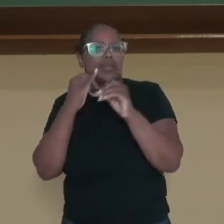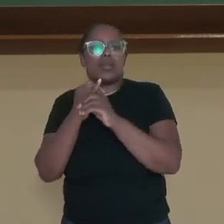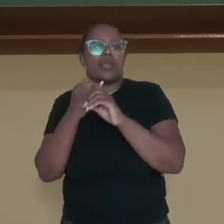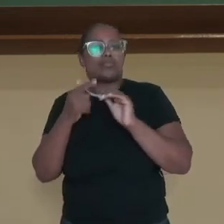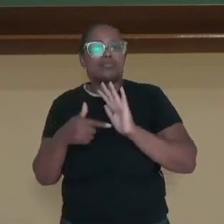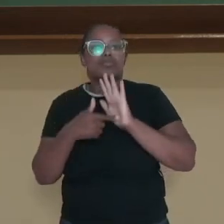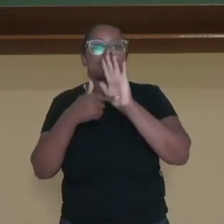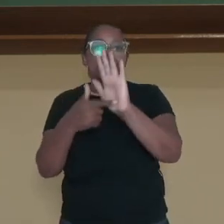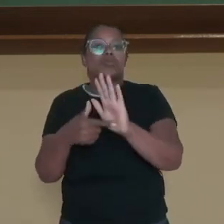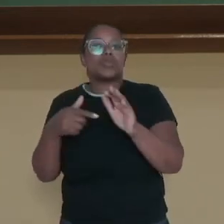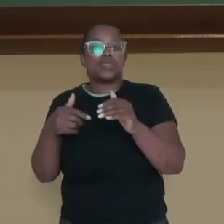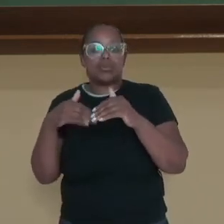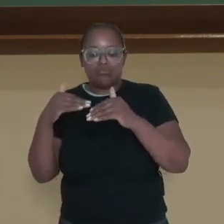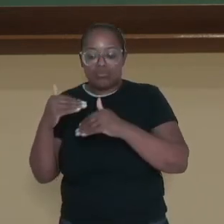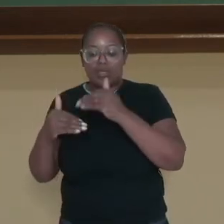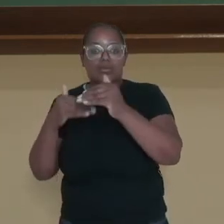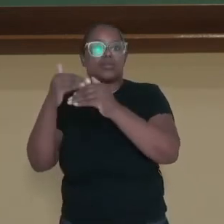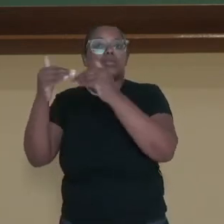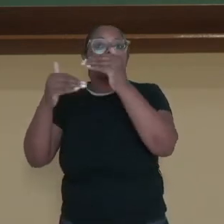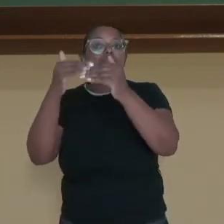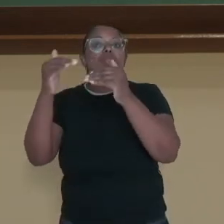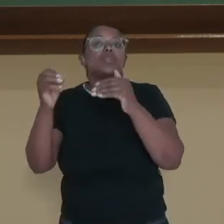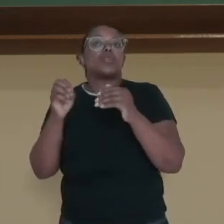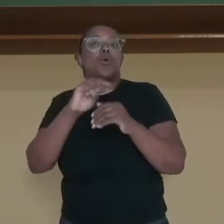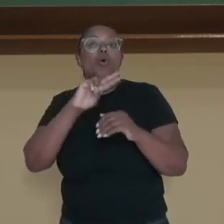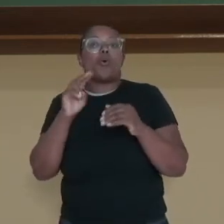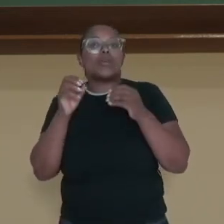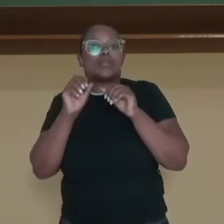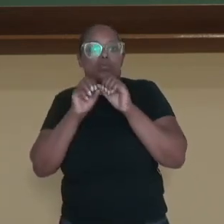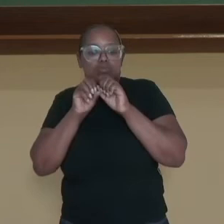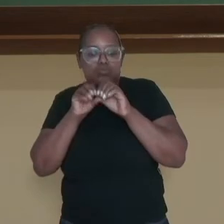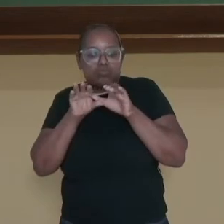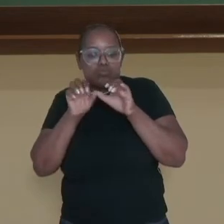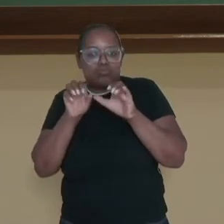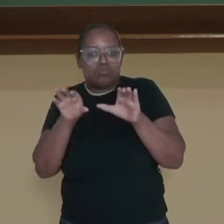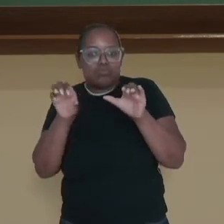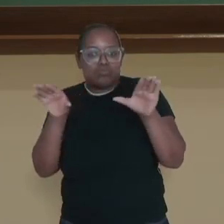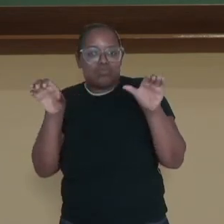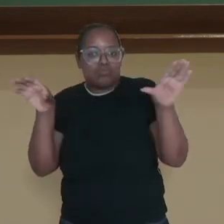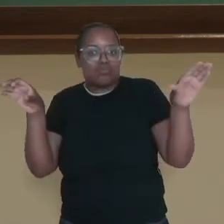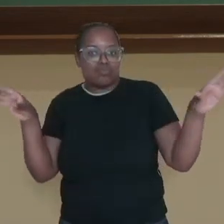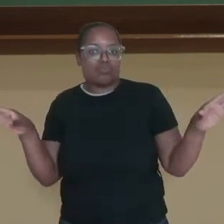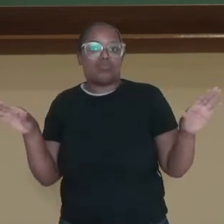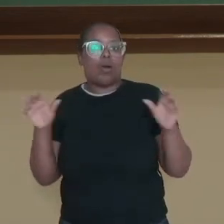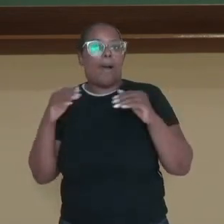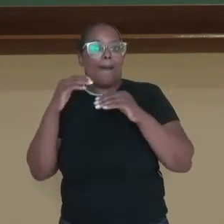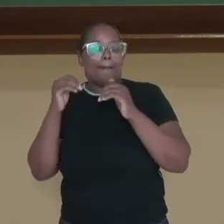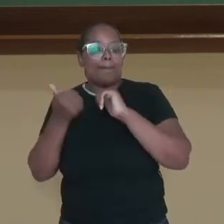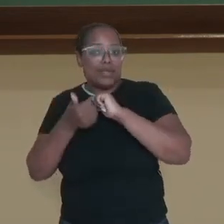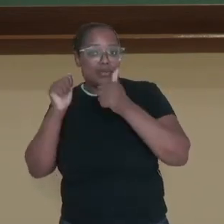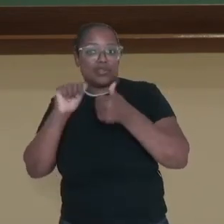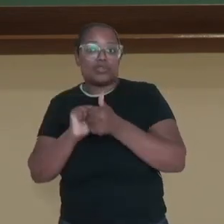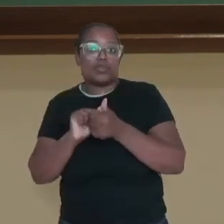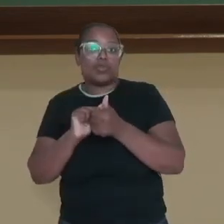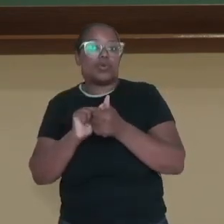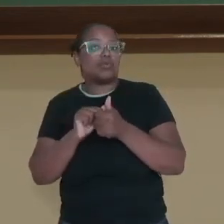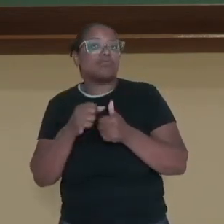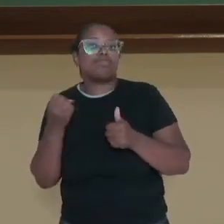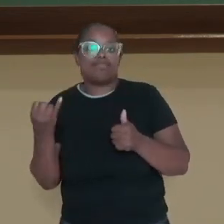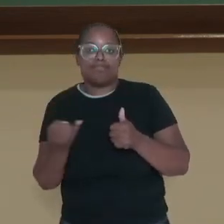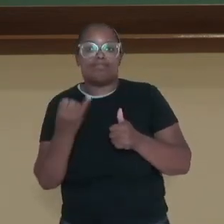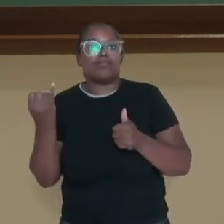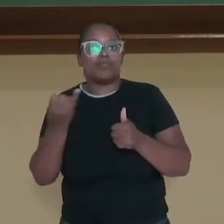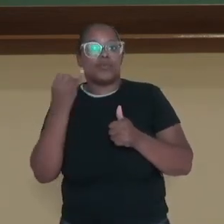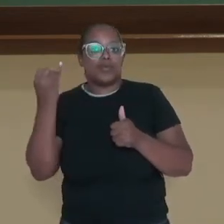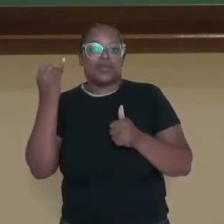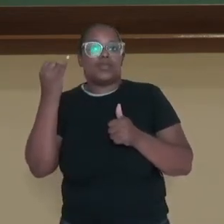esse crescimento e essa popularização brutal desses e-sports, né? Dessas